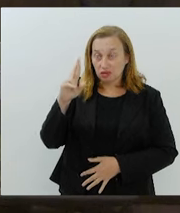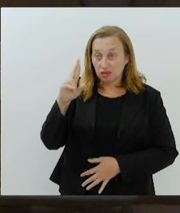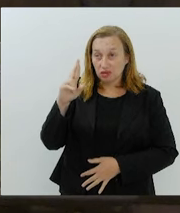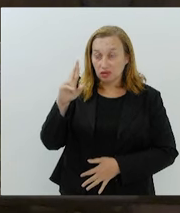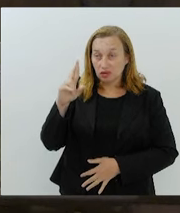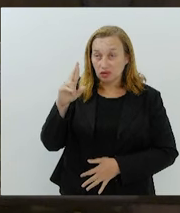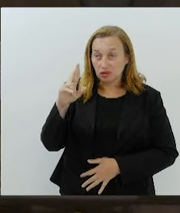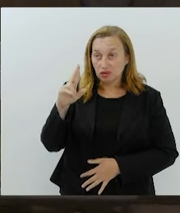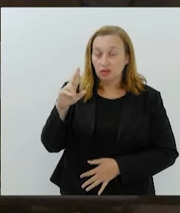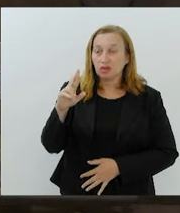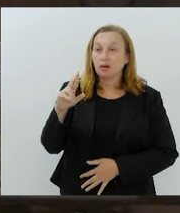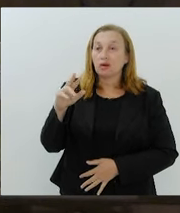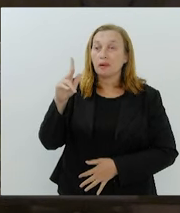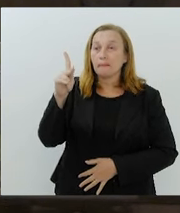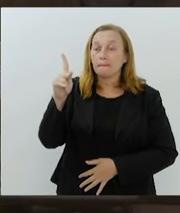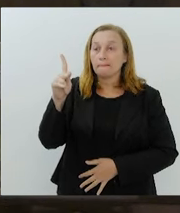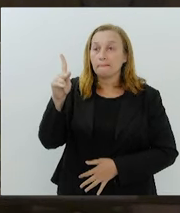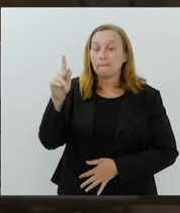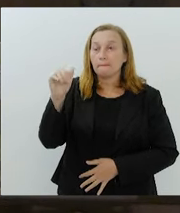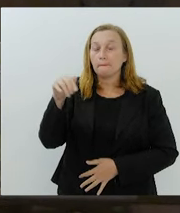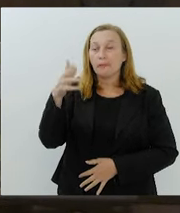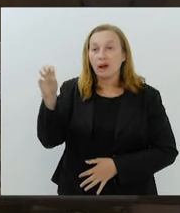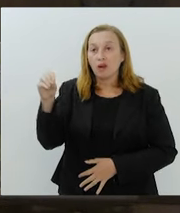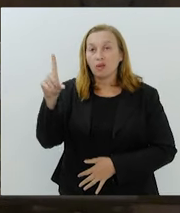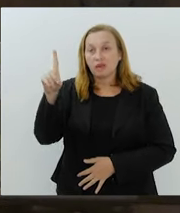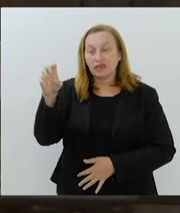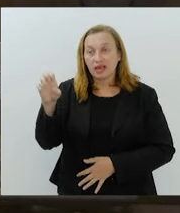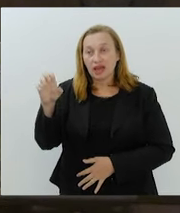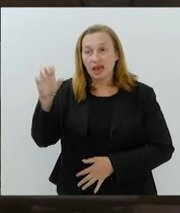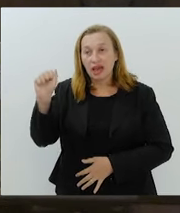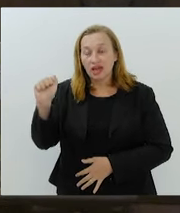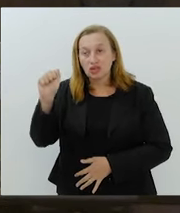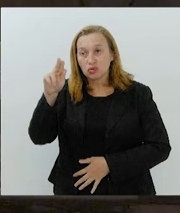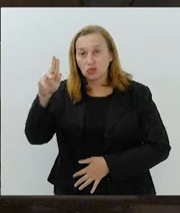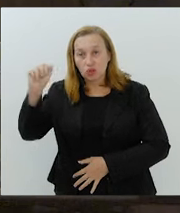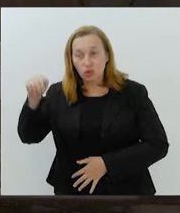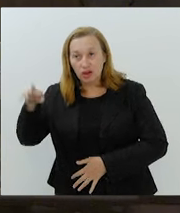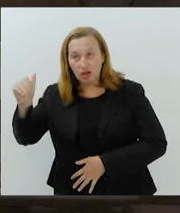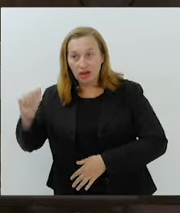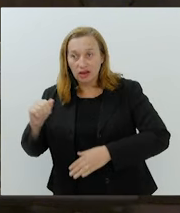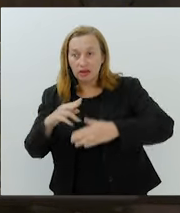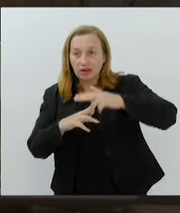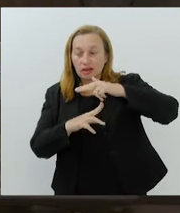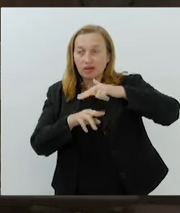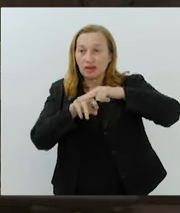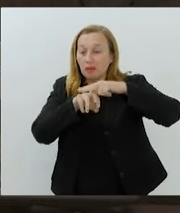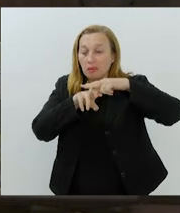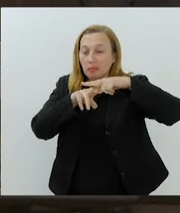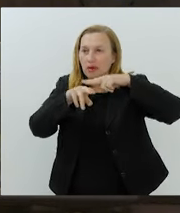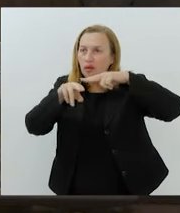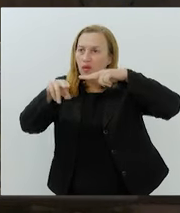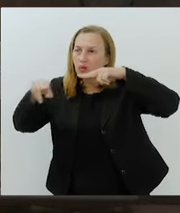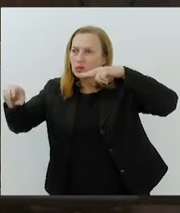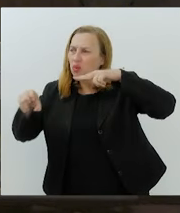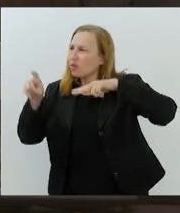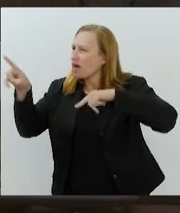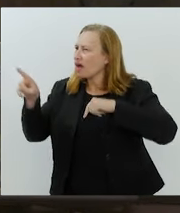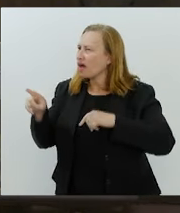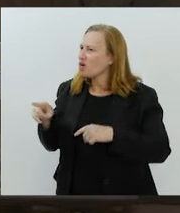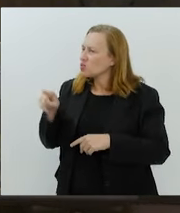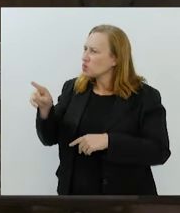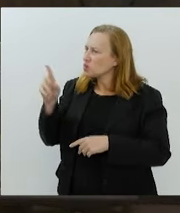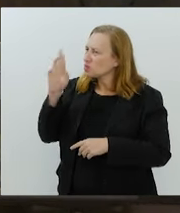é privatizado, né? É um vexame total e absoluto. Ainda perguntou, o senhor não está constrangido em fechar isso para um casamento